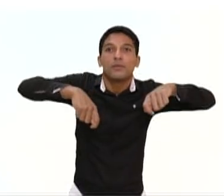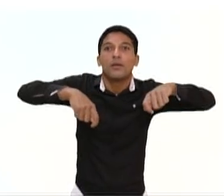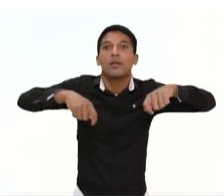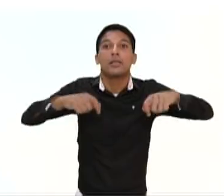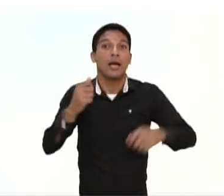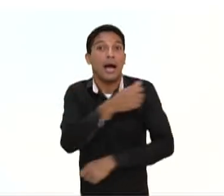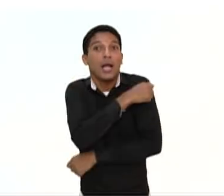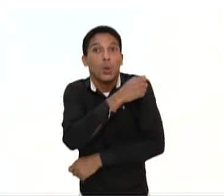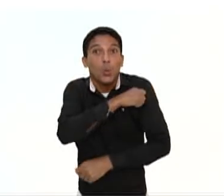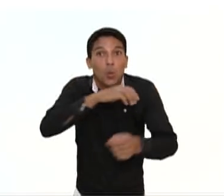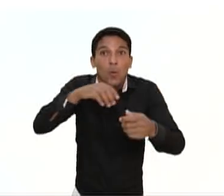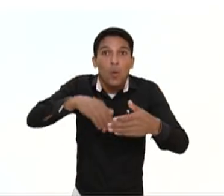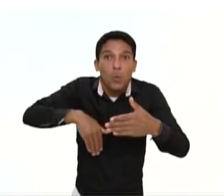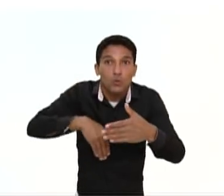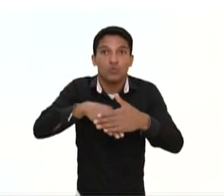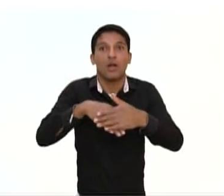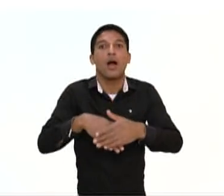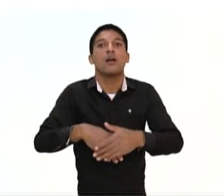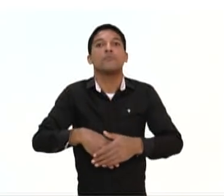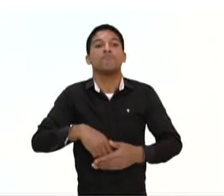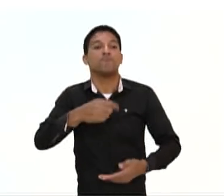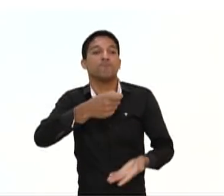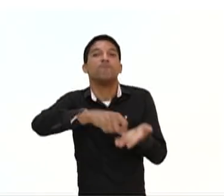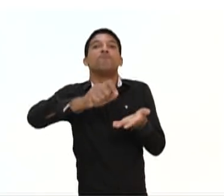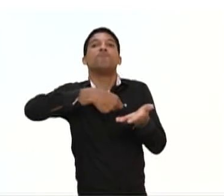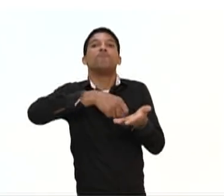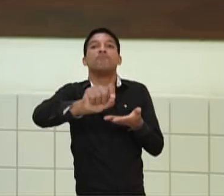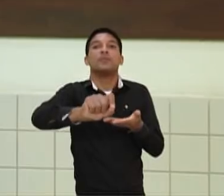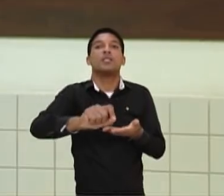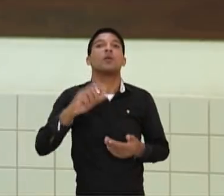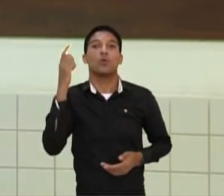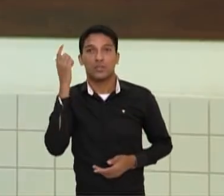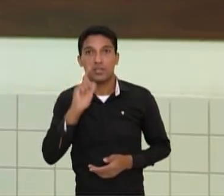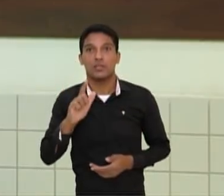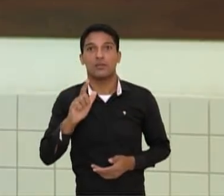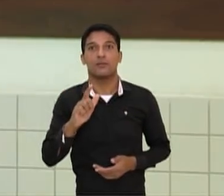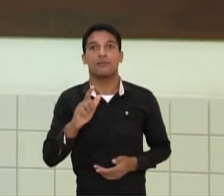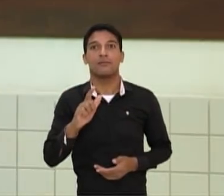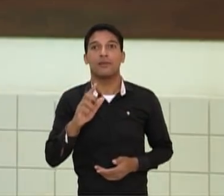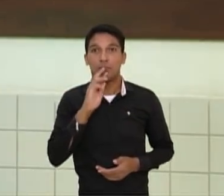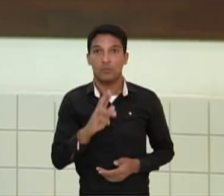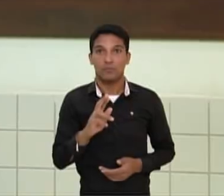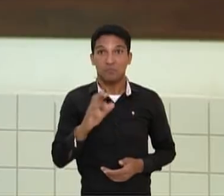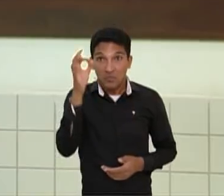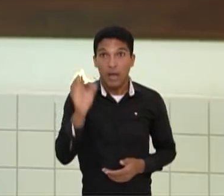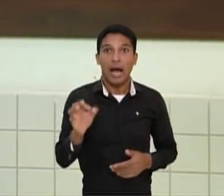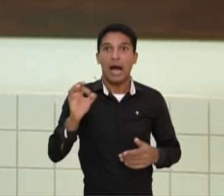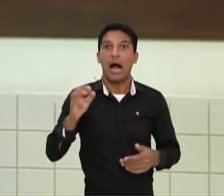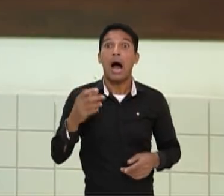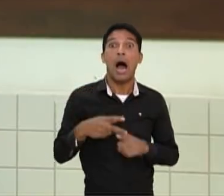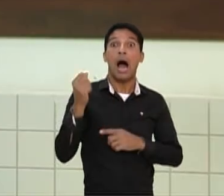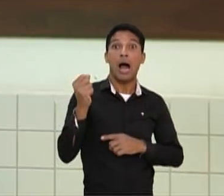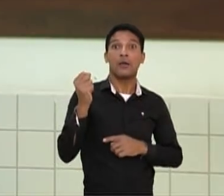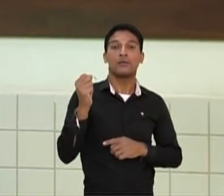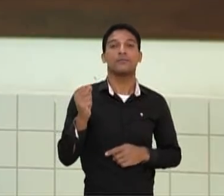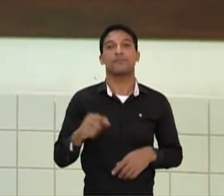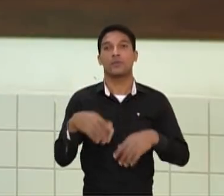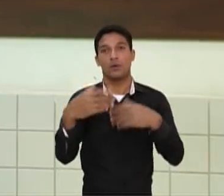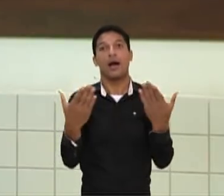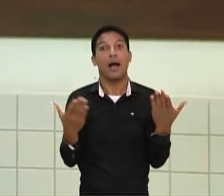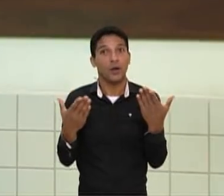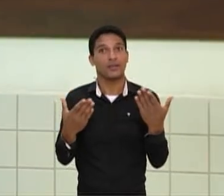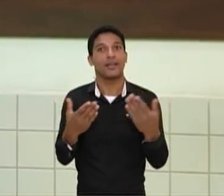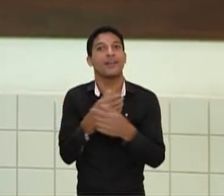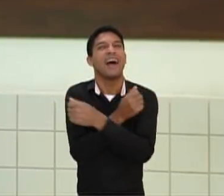né? Antes de dar o tempinho para vocês aí resolver essa questão, eu quero mandar um abraço especial para o pessoal do Colégio